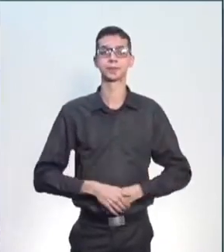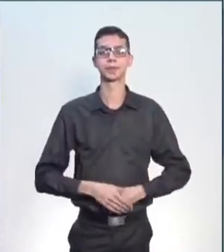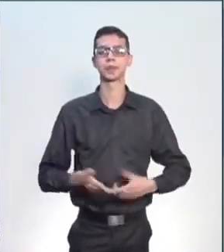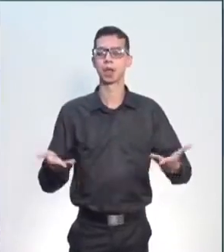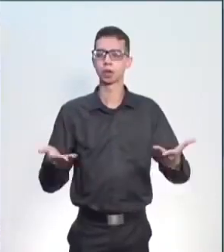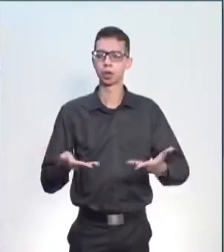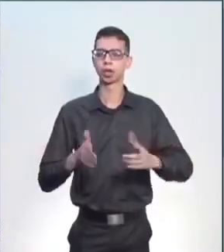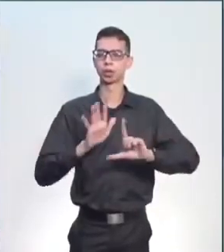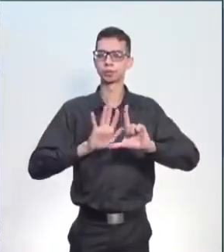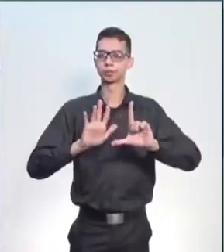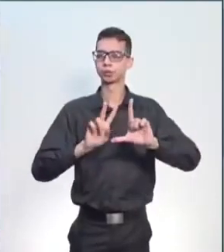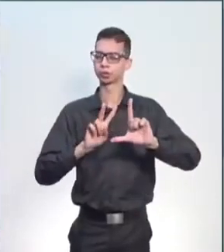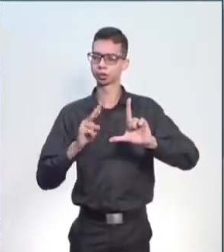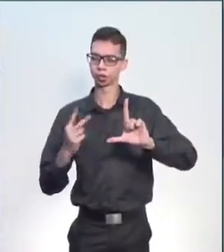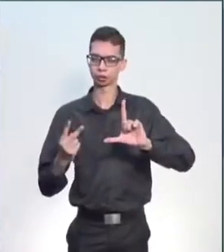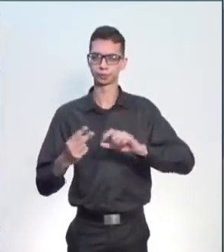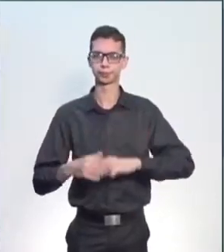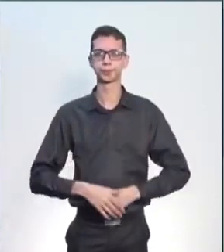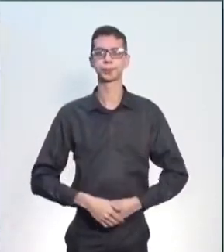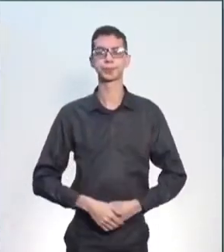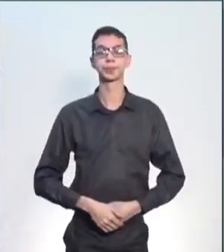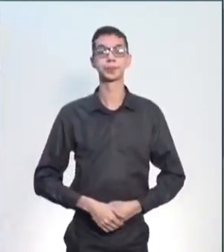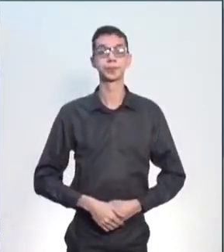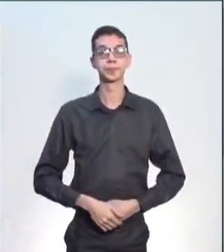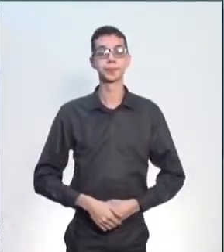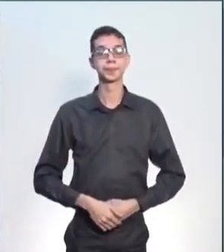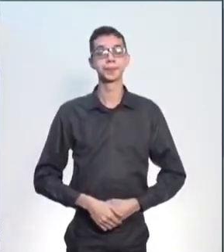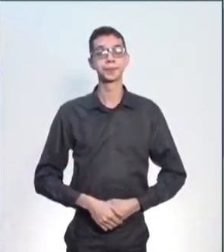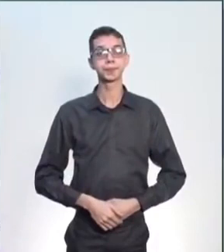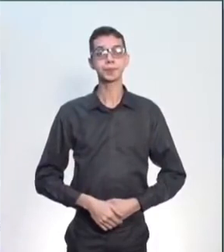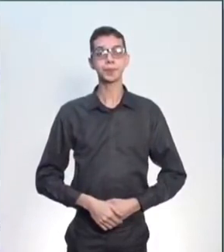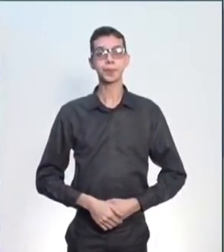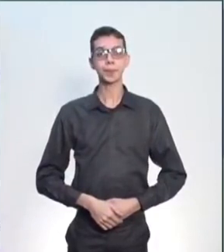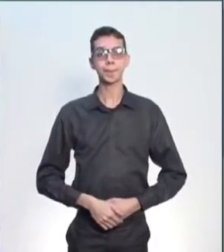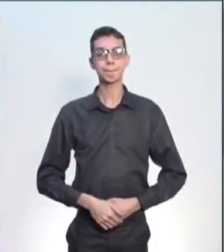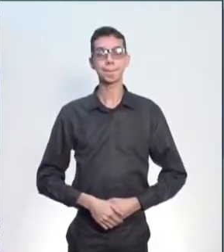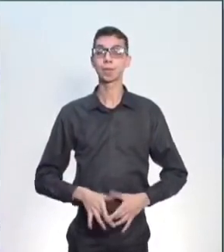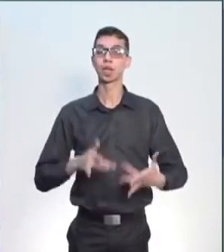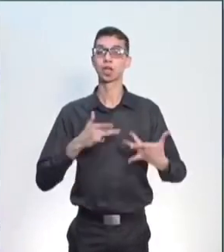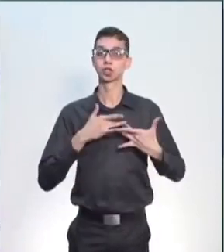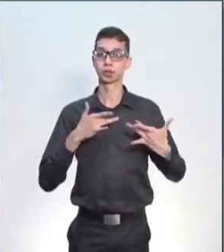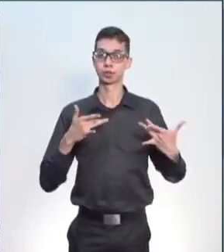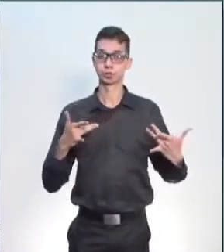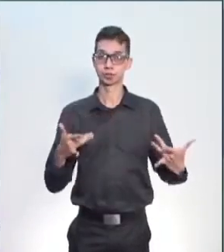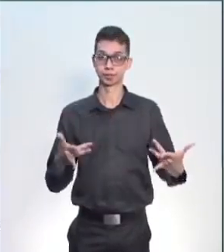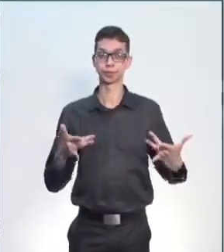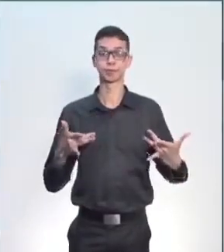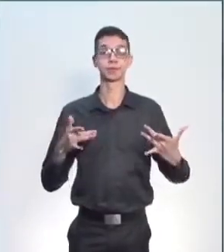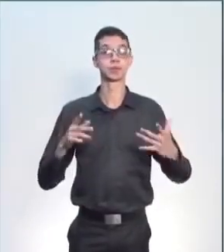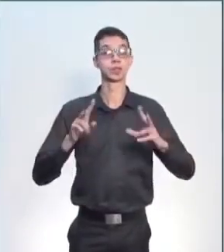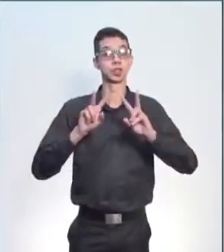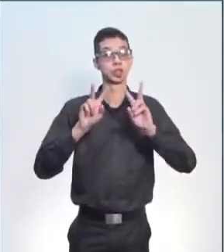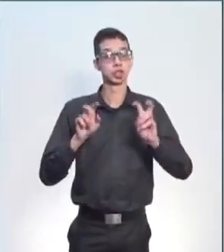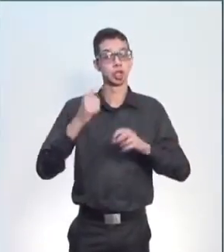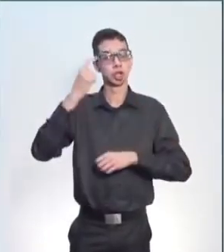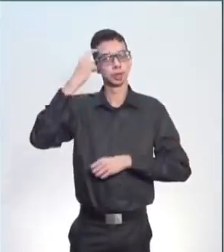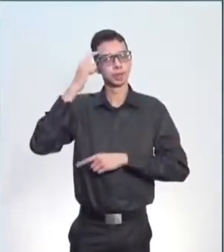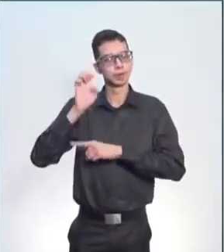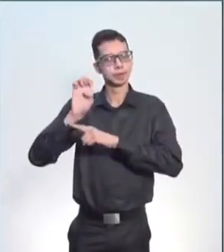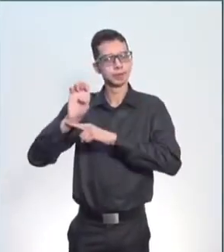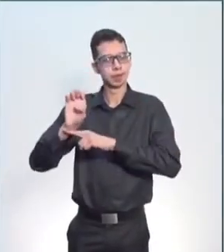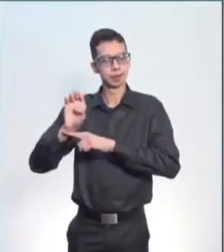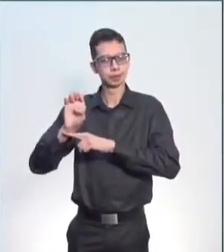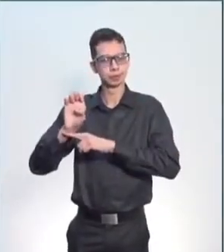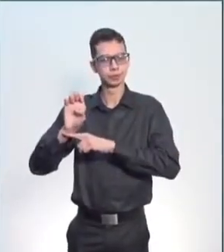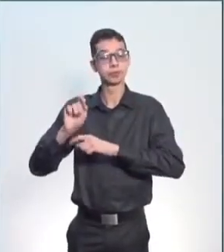slide, por favor. Solidariedade como princípio de Estado. Né? E aí a gente pode pensar bastante na